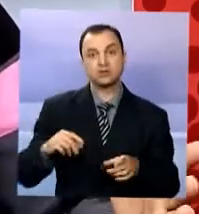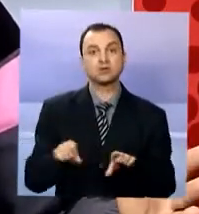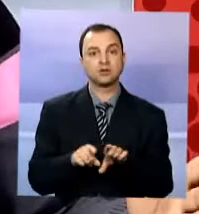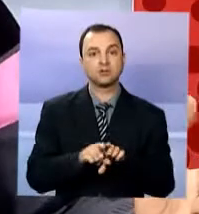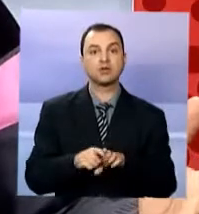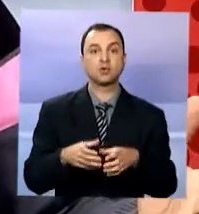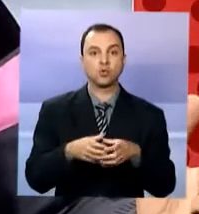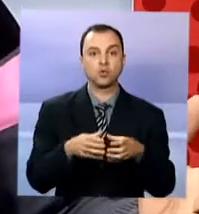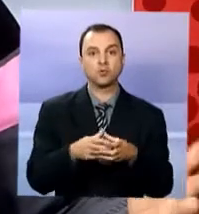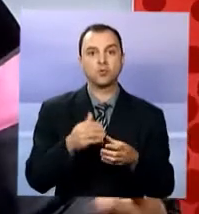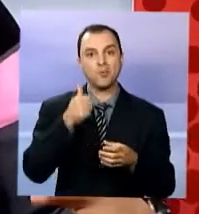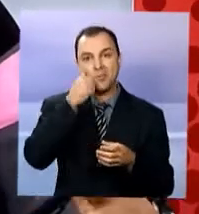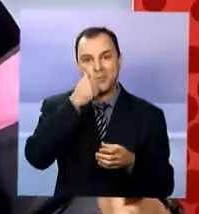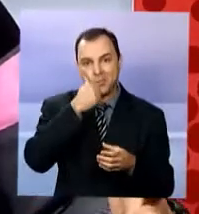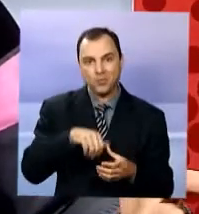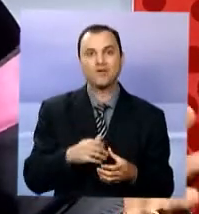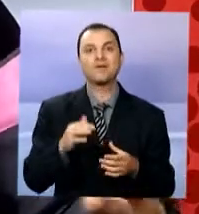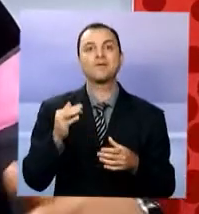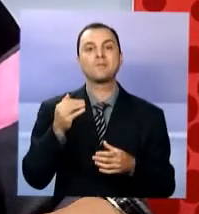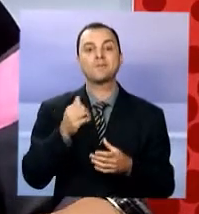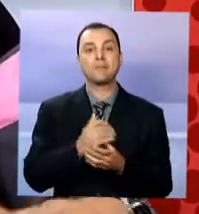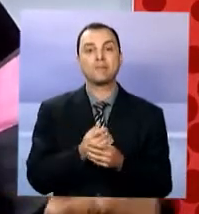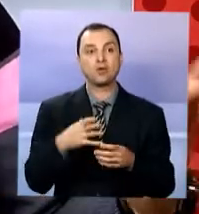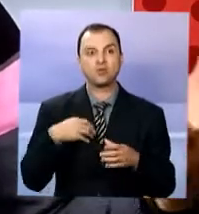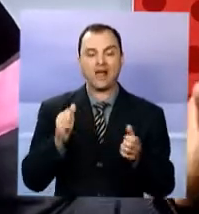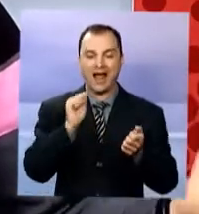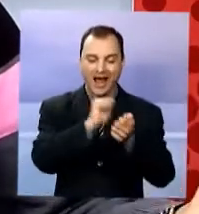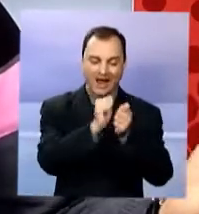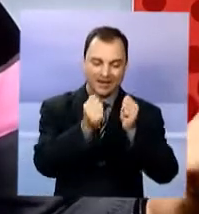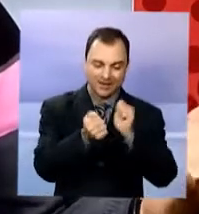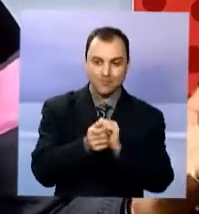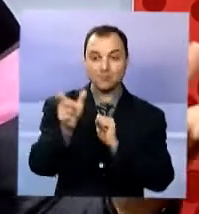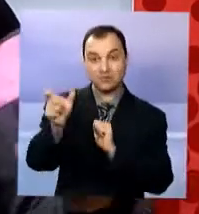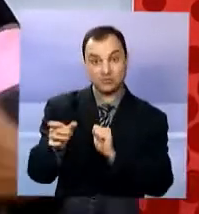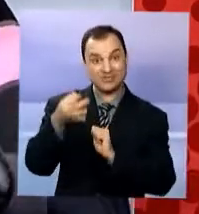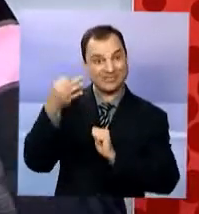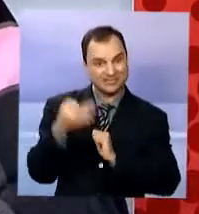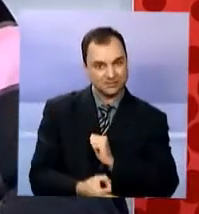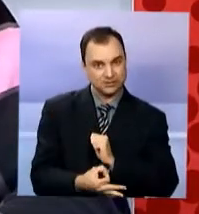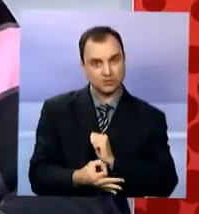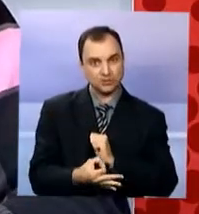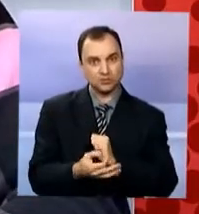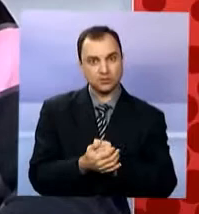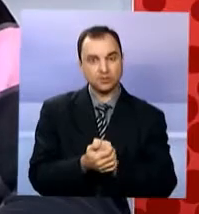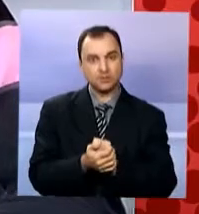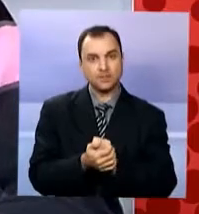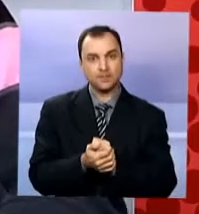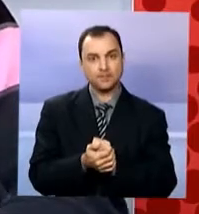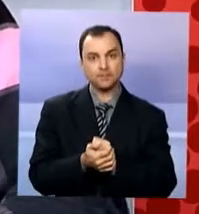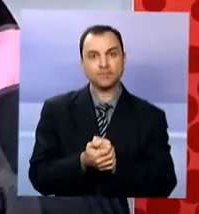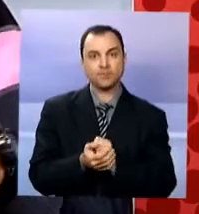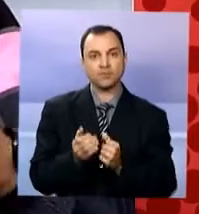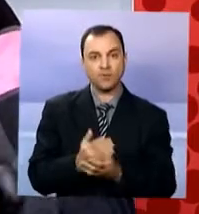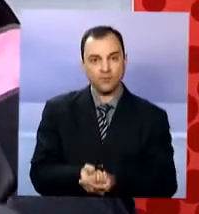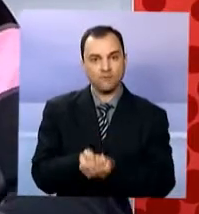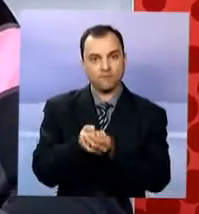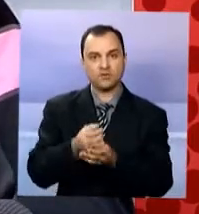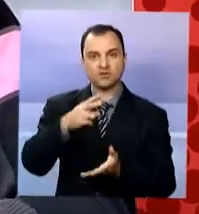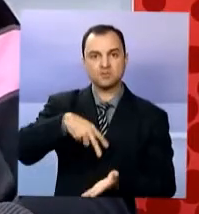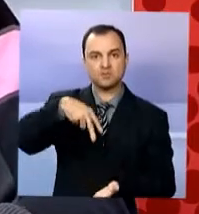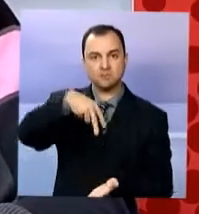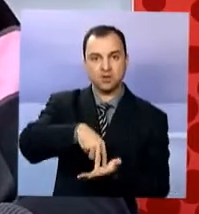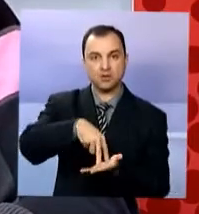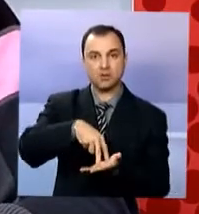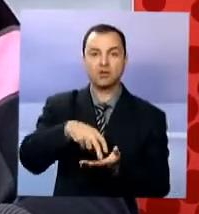Brasileira Feminina o que eu fiz foi adaptar o meu Tá certo a na no voleibol em